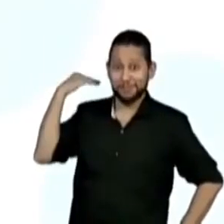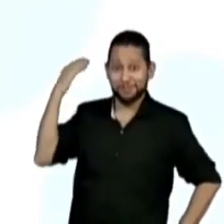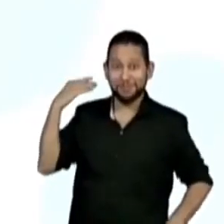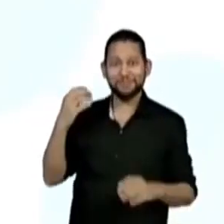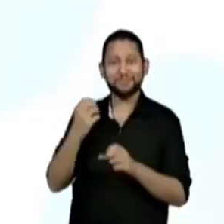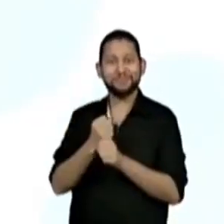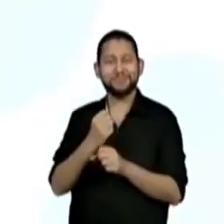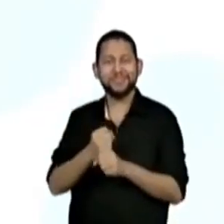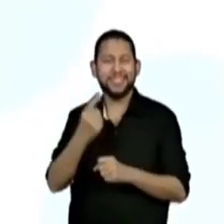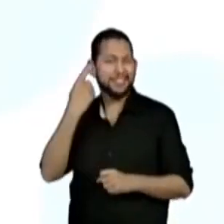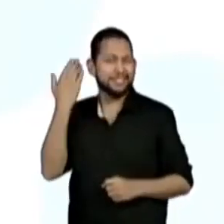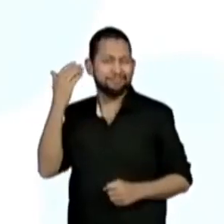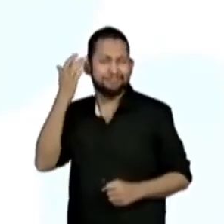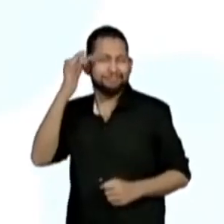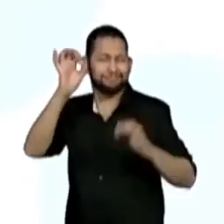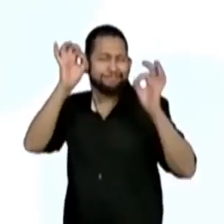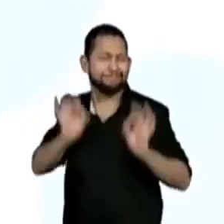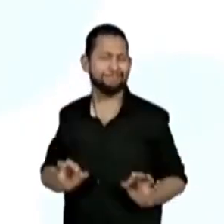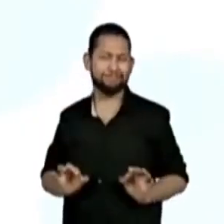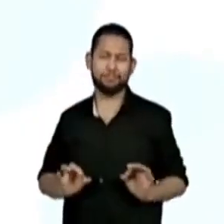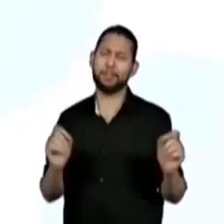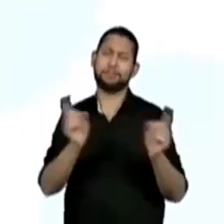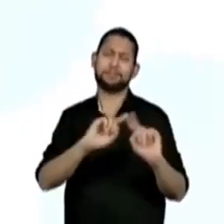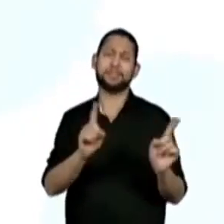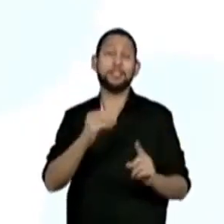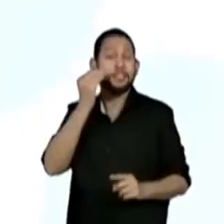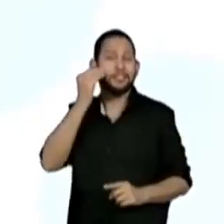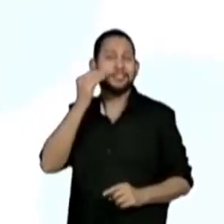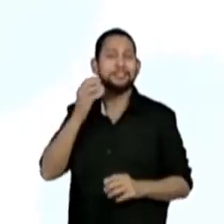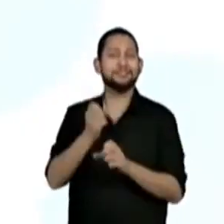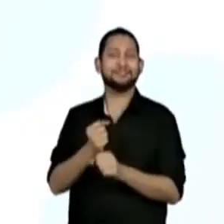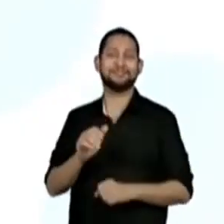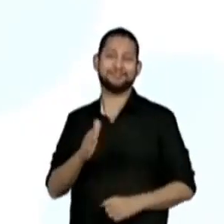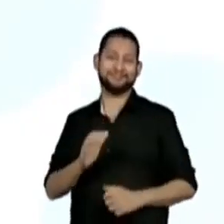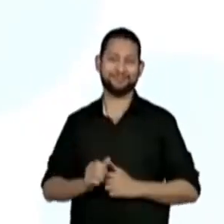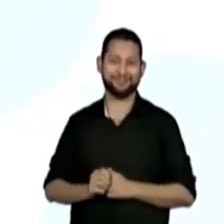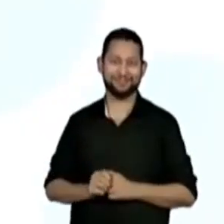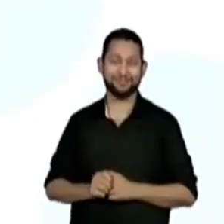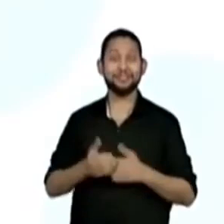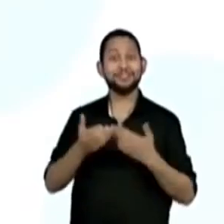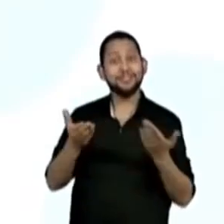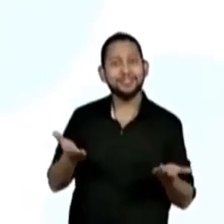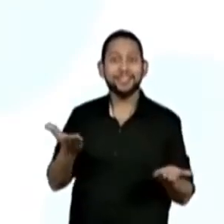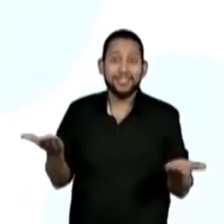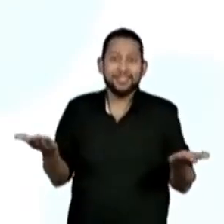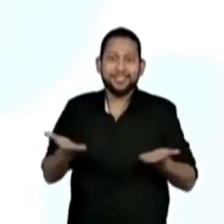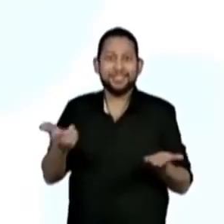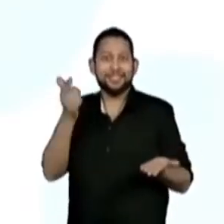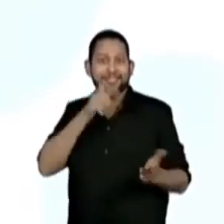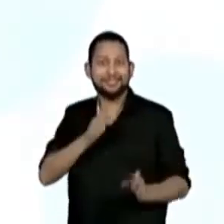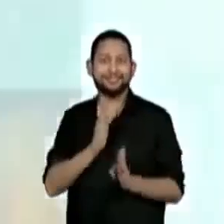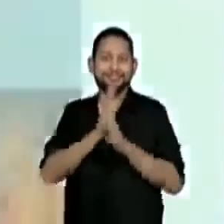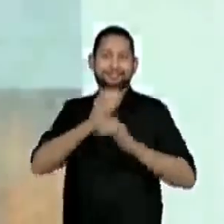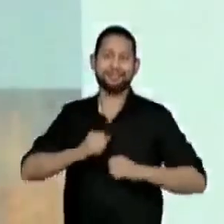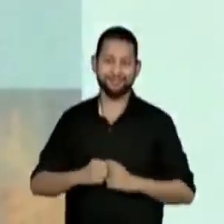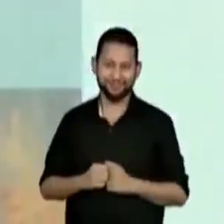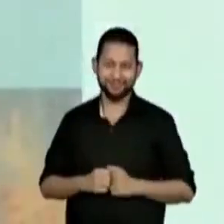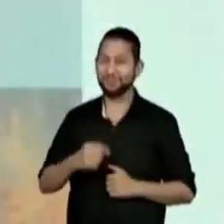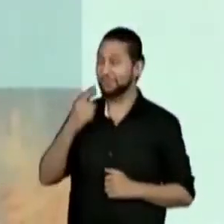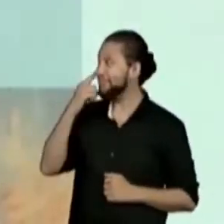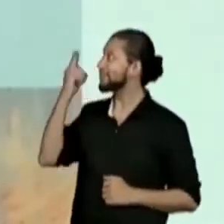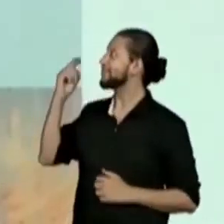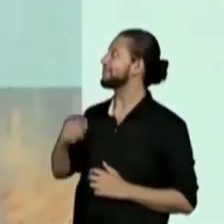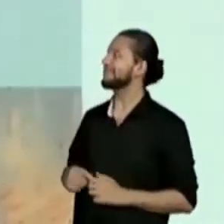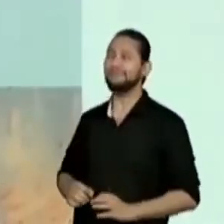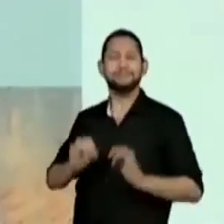sabe exatamente a quantos anos foi concluída e é isso que a gente vai fazer agora vamos ver